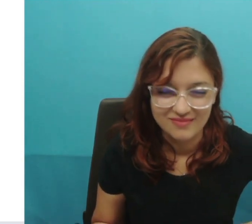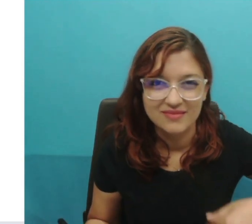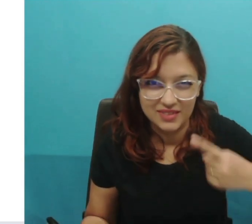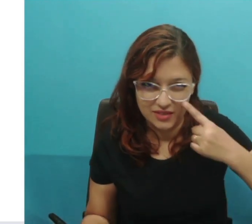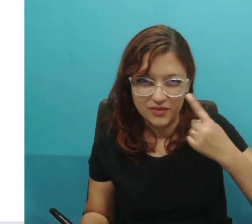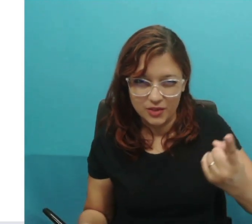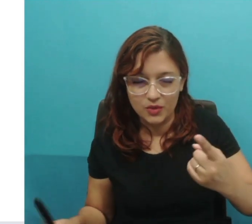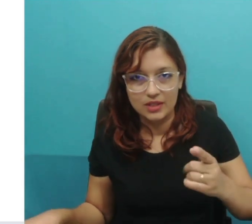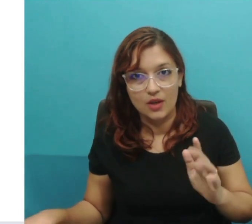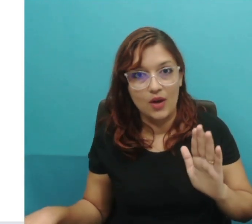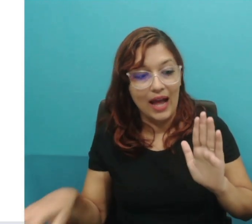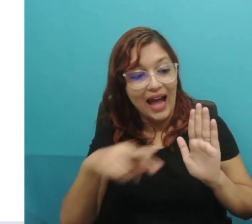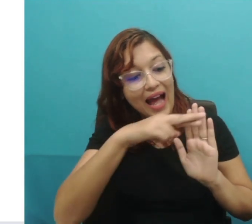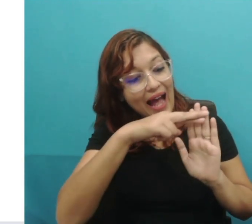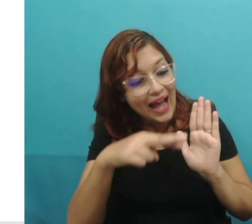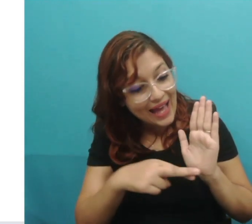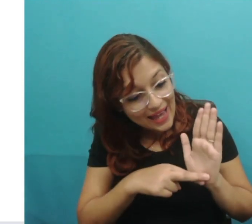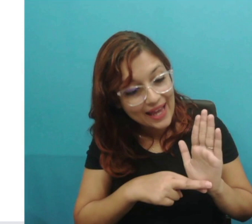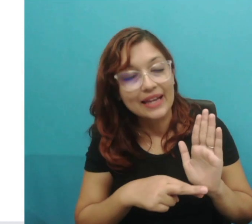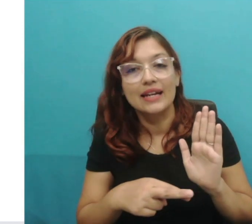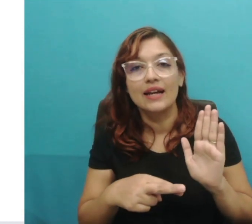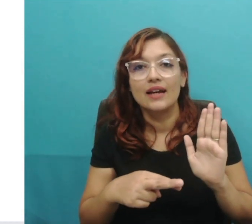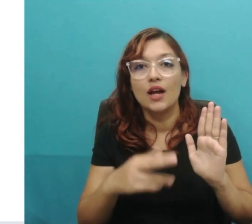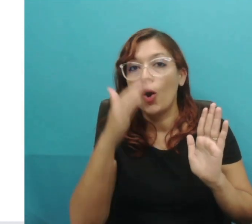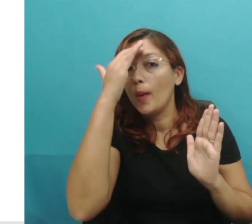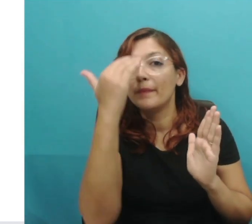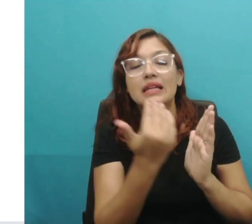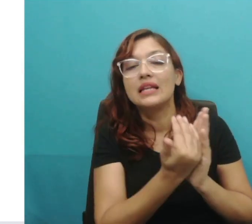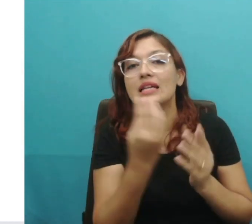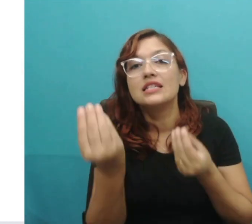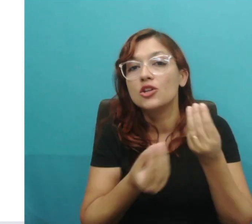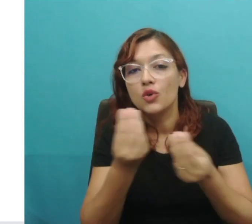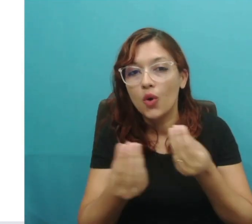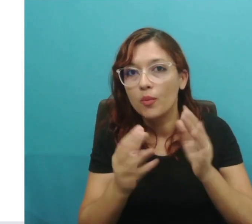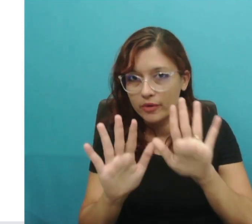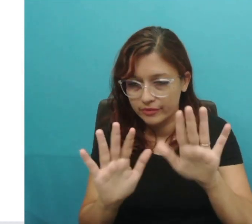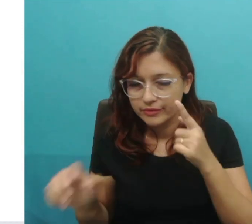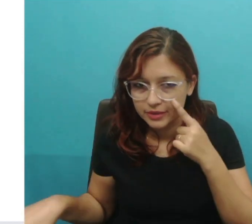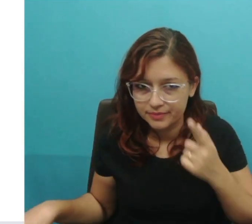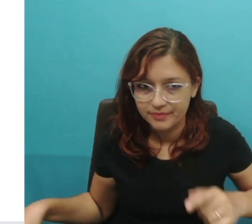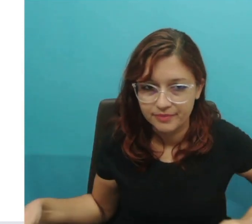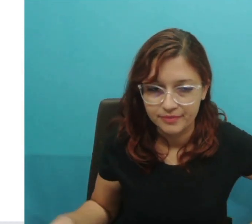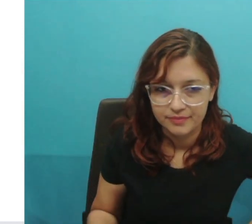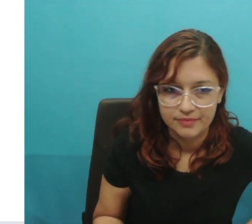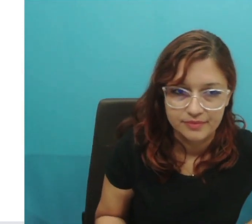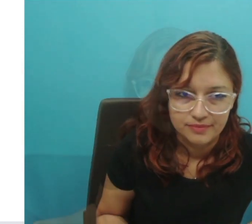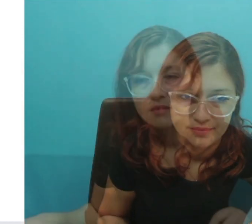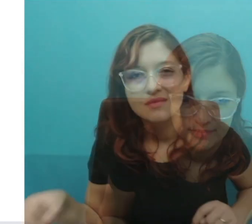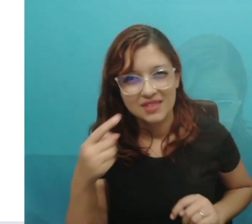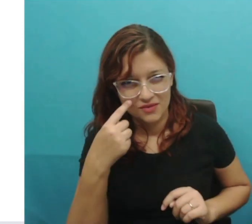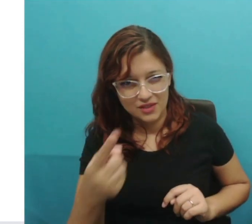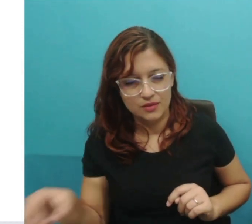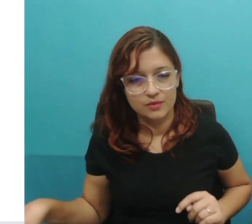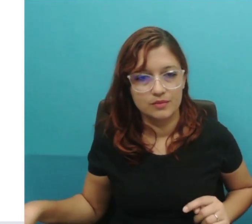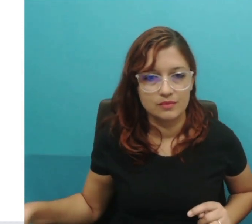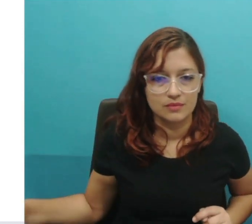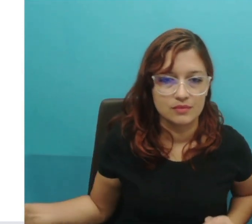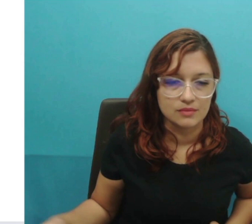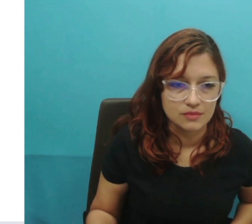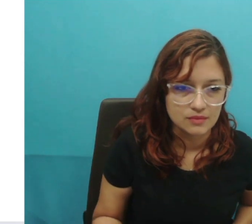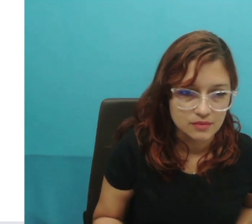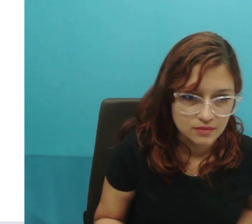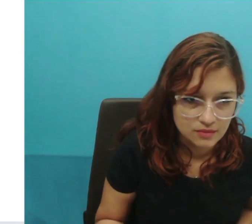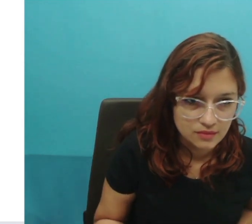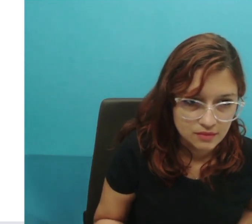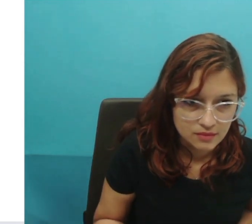Olha só, onde você estacionou o seu carro? A regra diz o quê? Que